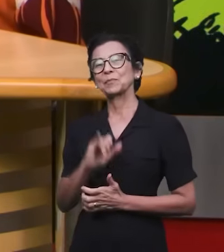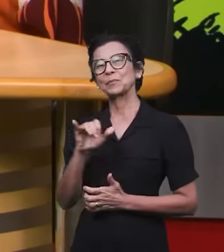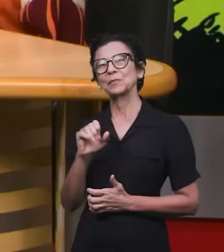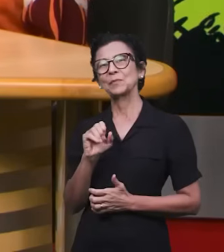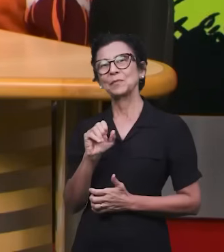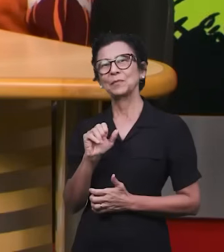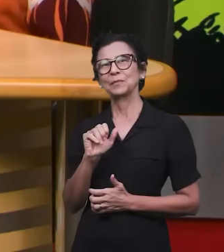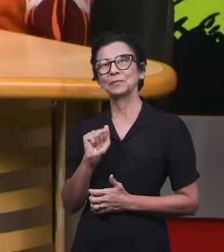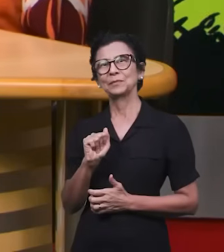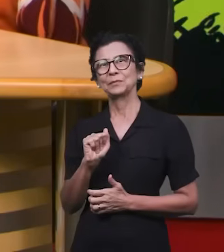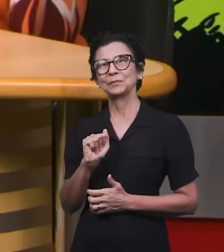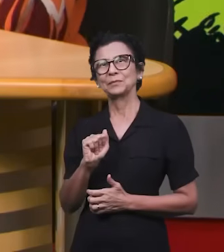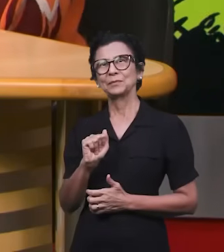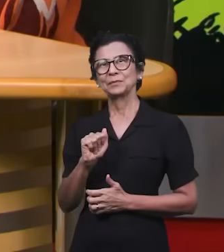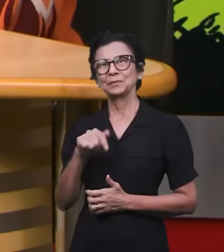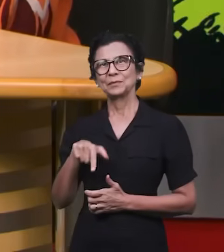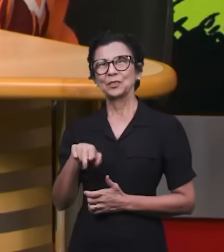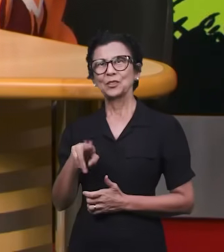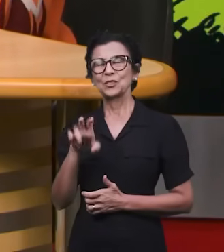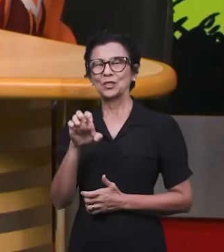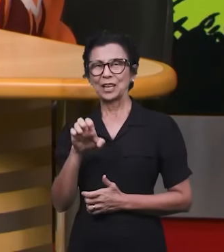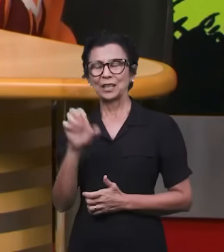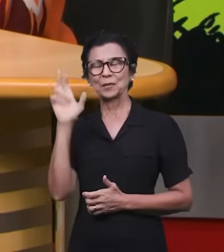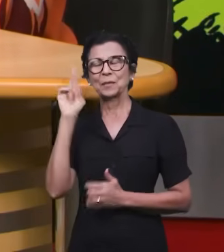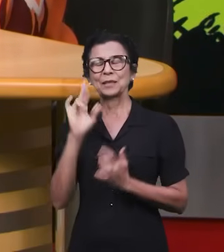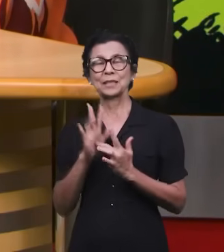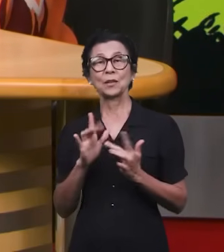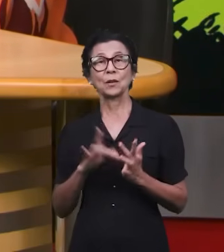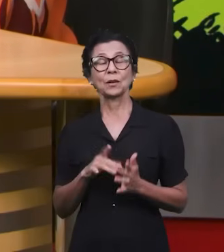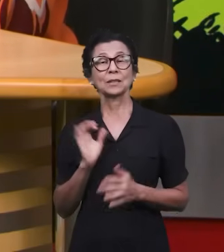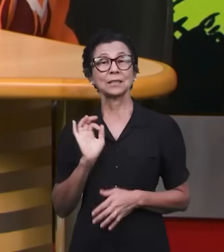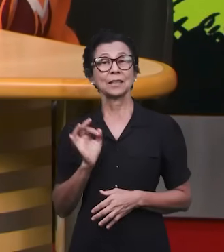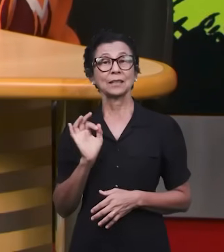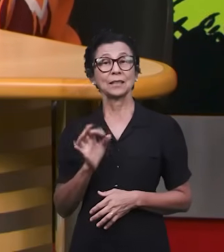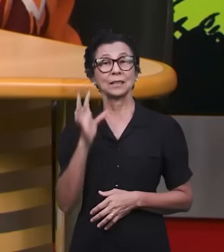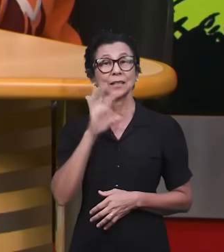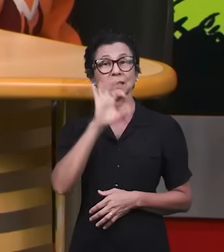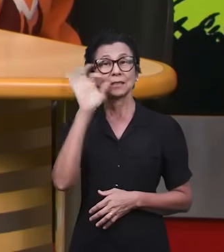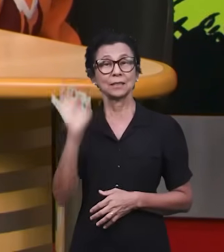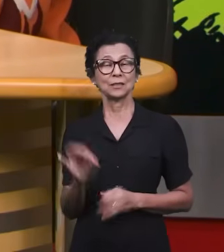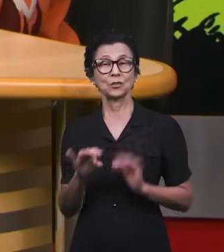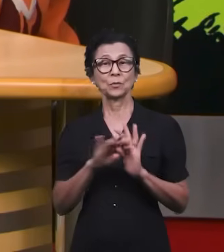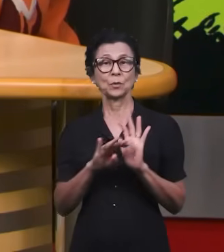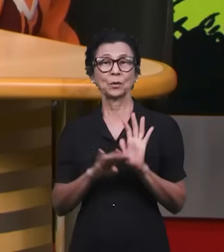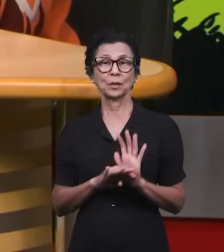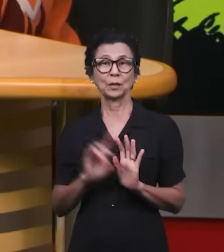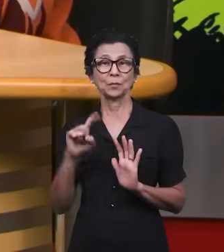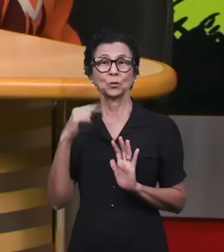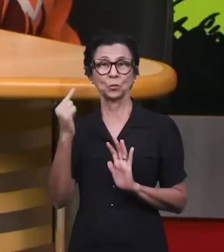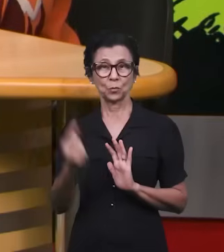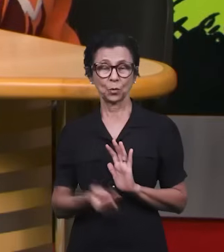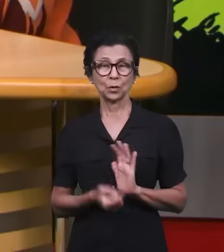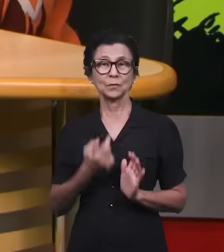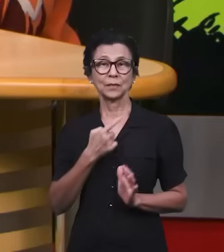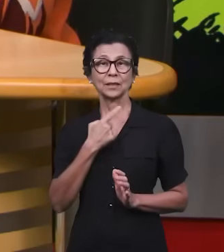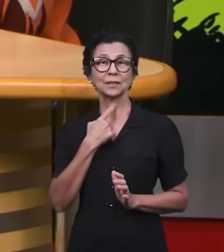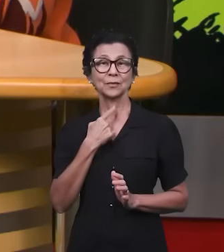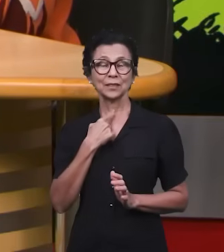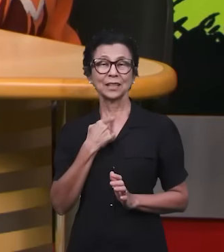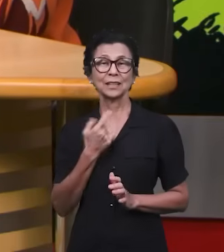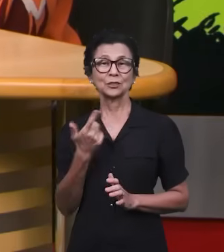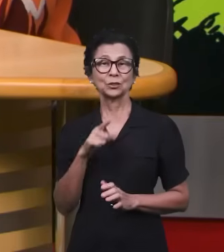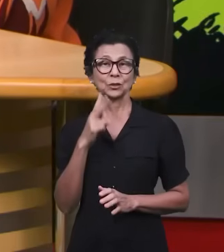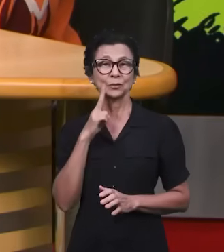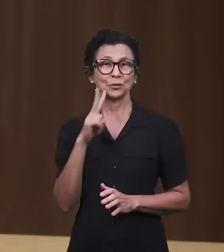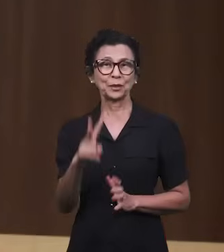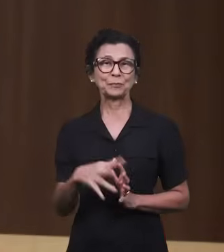Senhor, Fernanda. Eu tenho certeza que quem assistir esse programa de hoje vai estar conosco no próximo, porque as dicas são preciosas,